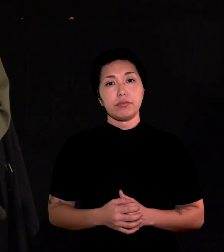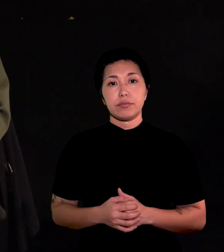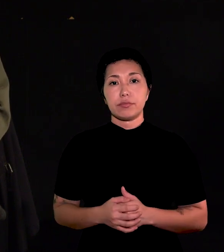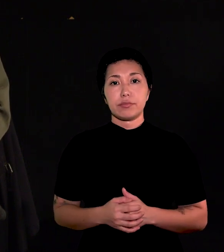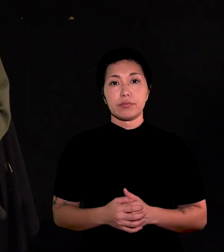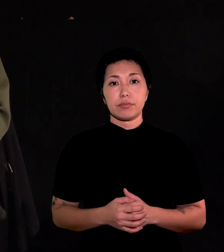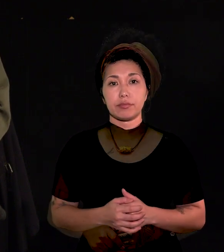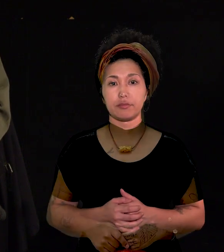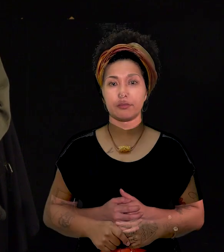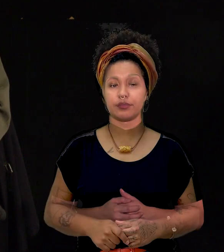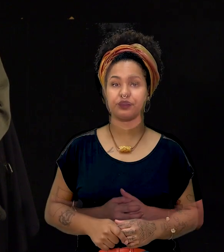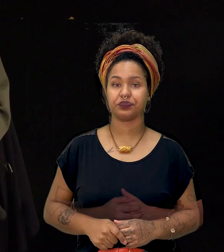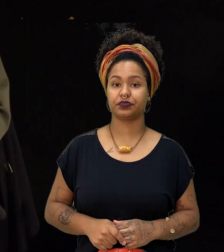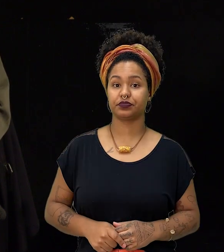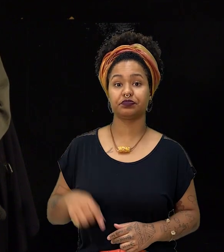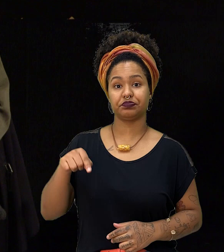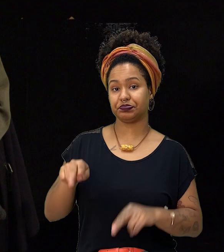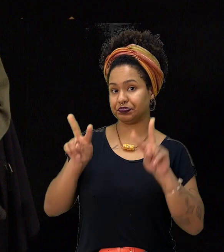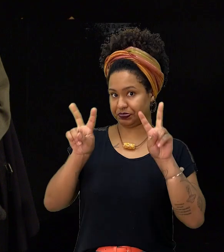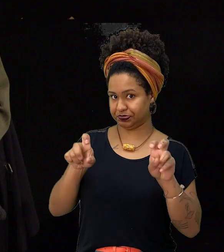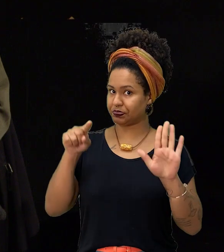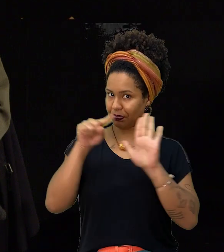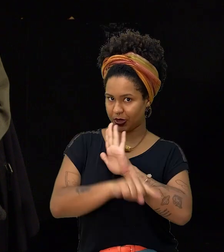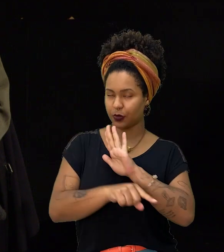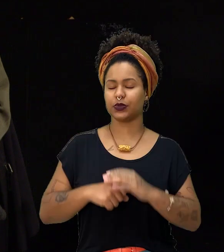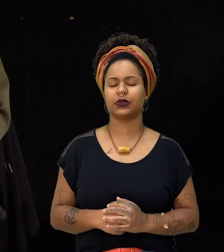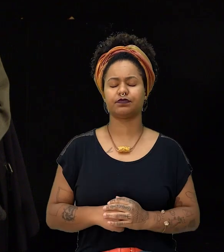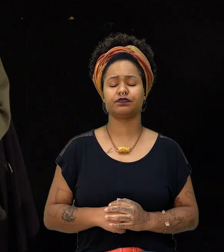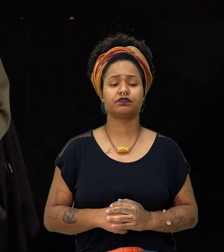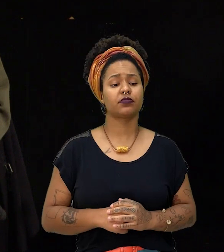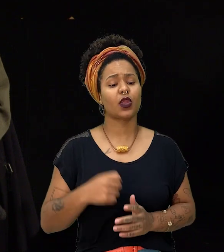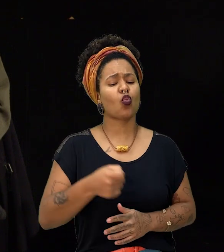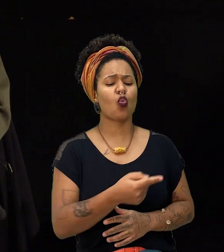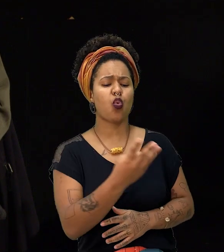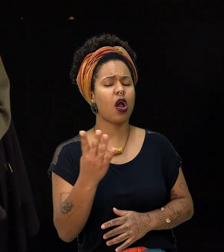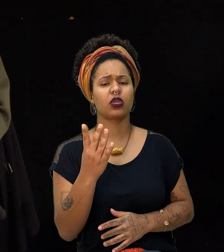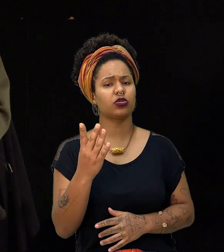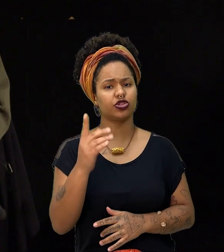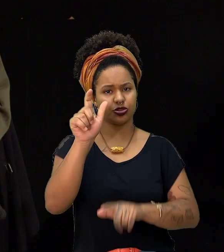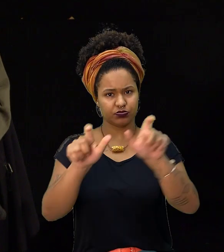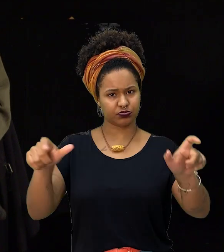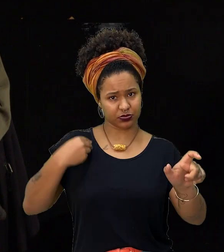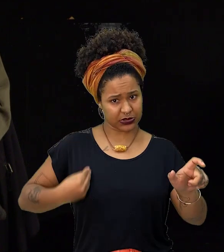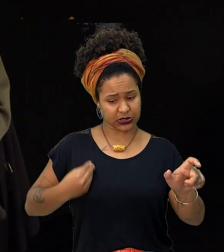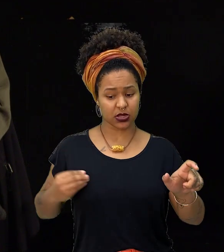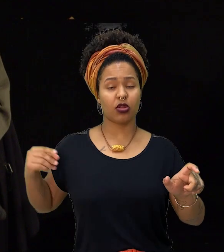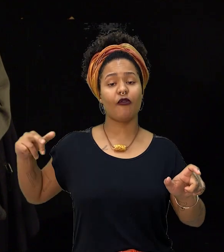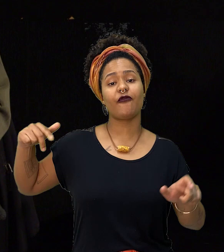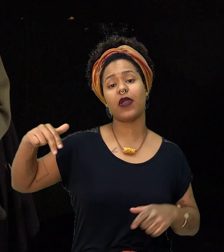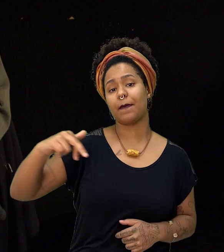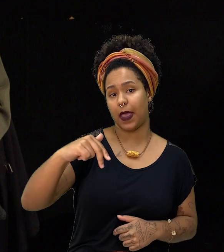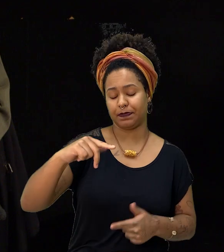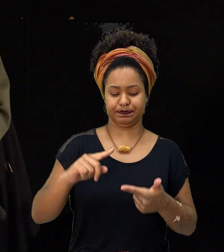ou a questão que está fazendo, né? Quantos aqui vieram a pé, de bike ou